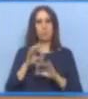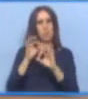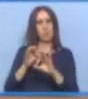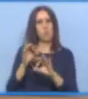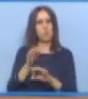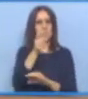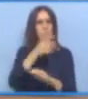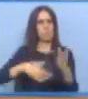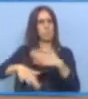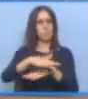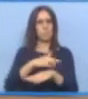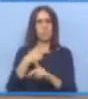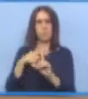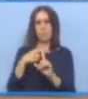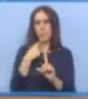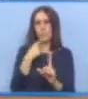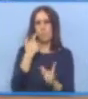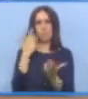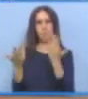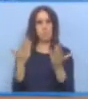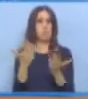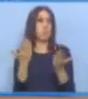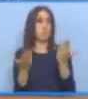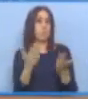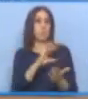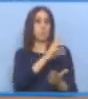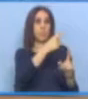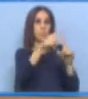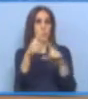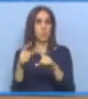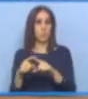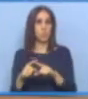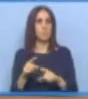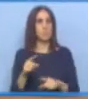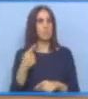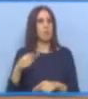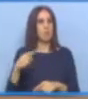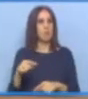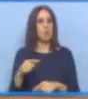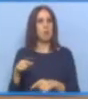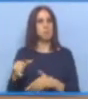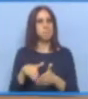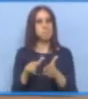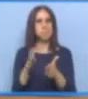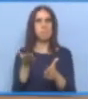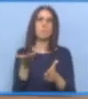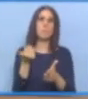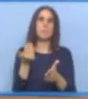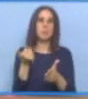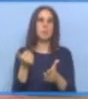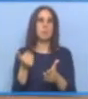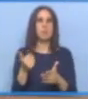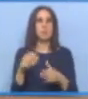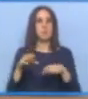população ser bastante positivo relativamente se compararmos a outros países, ainda existe um largo percurso a percorrer tanto no